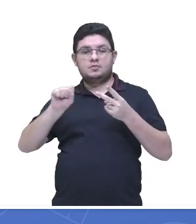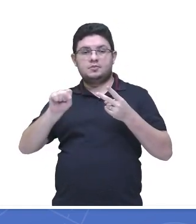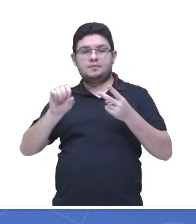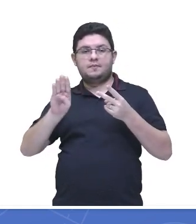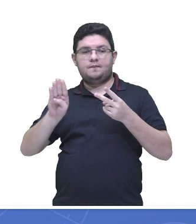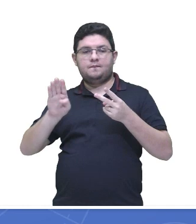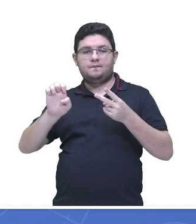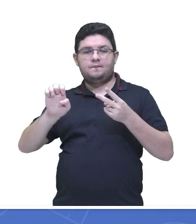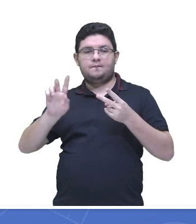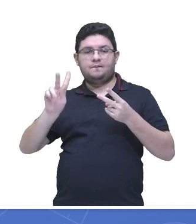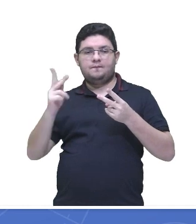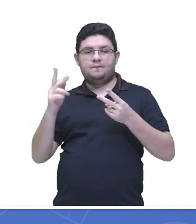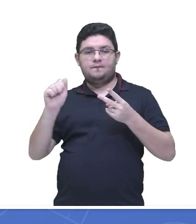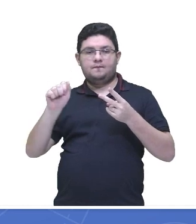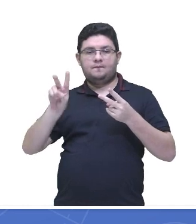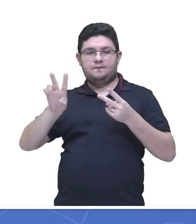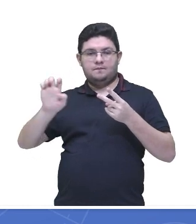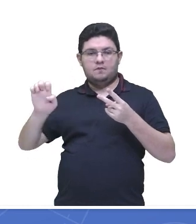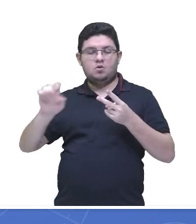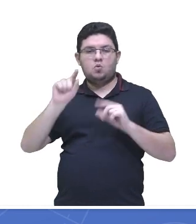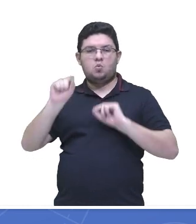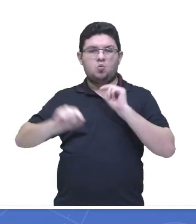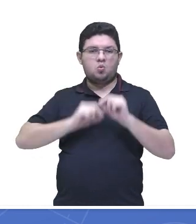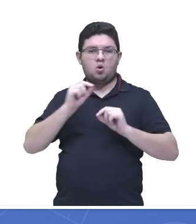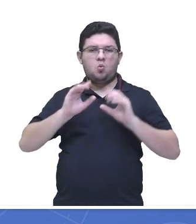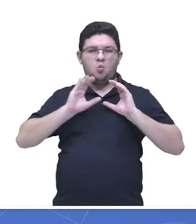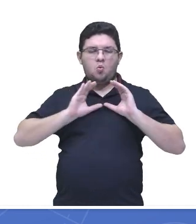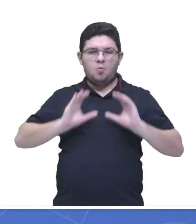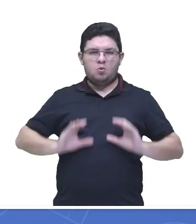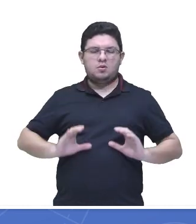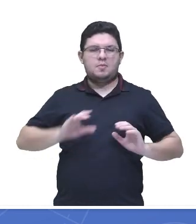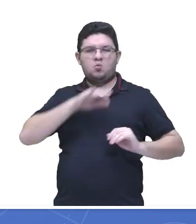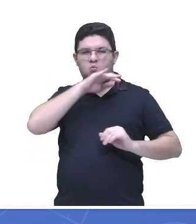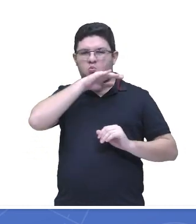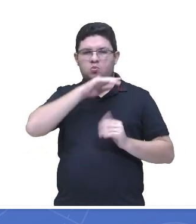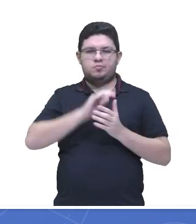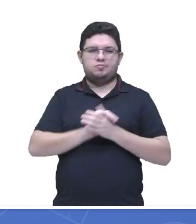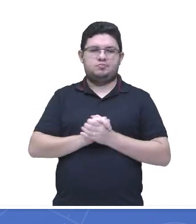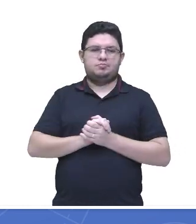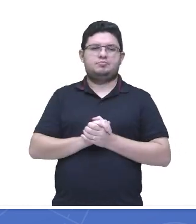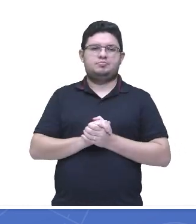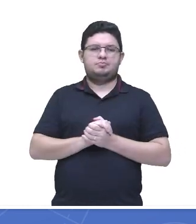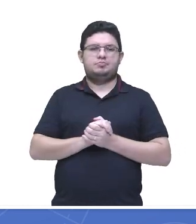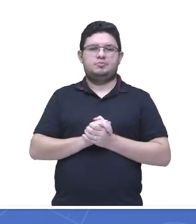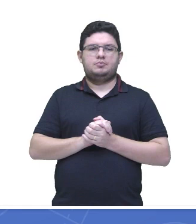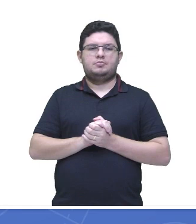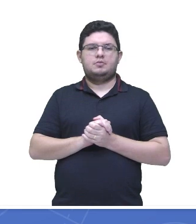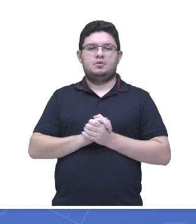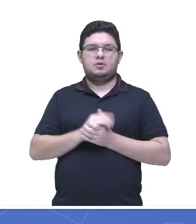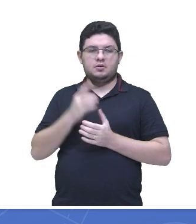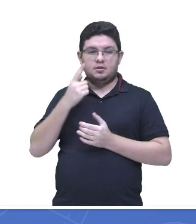Misbehave, misbehave, mau comportamento, behave é se comportar, e